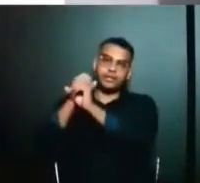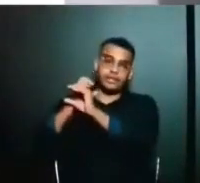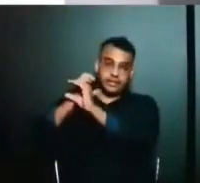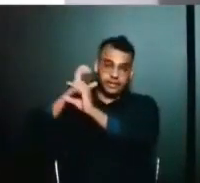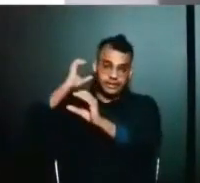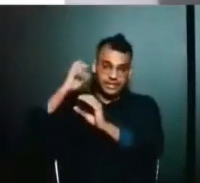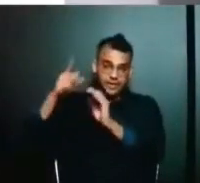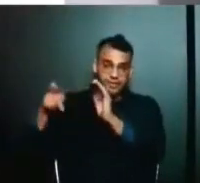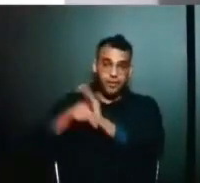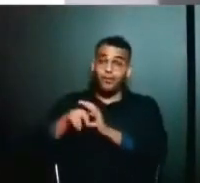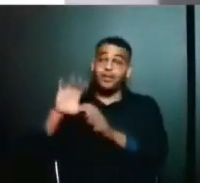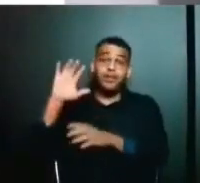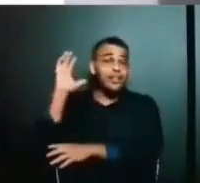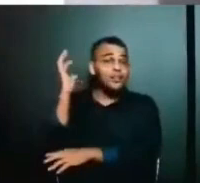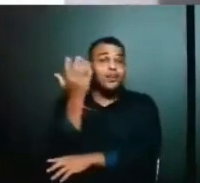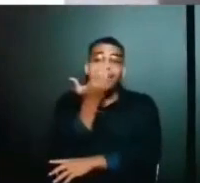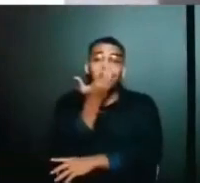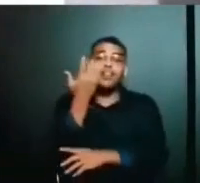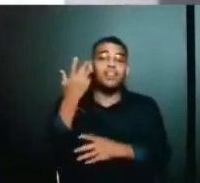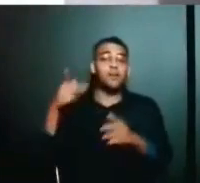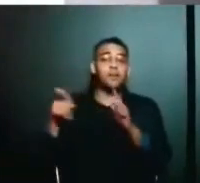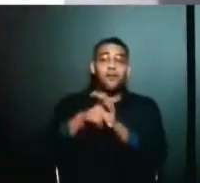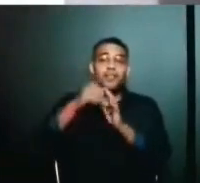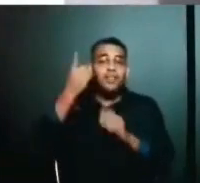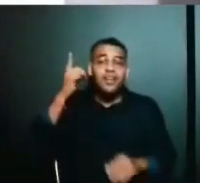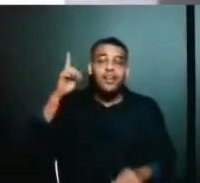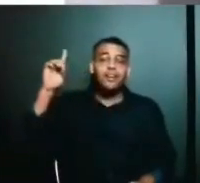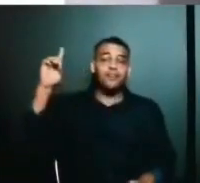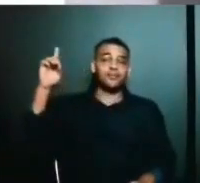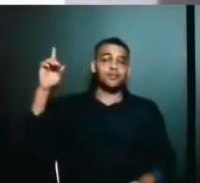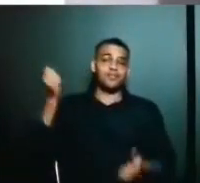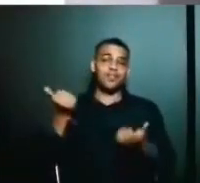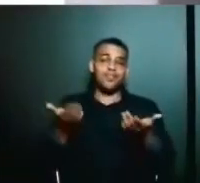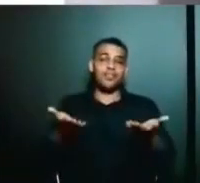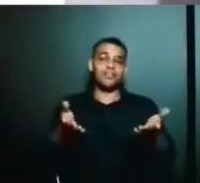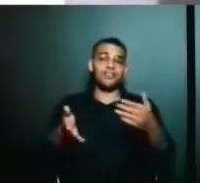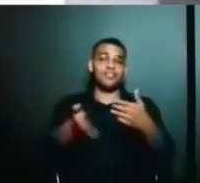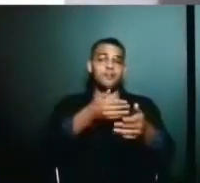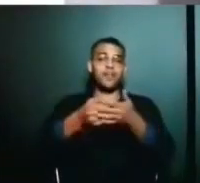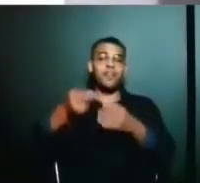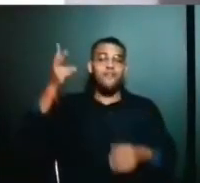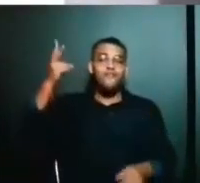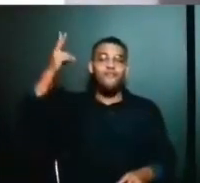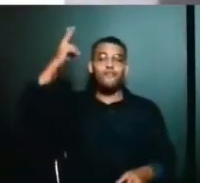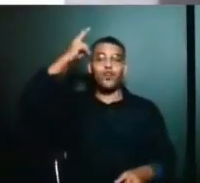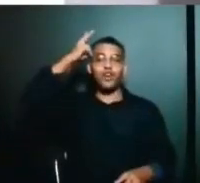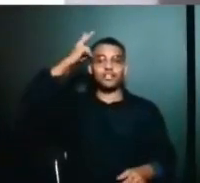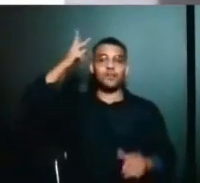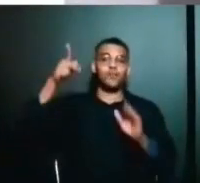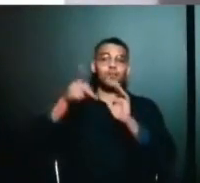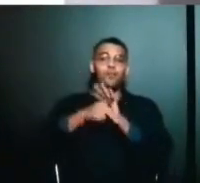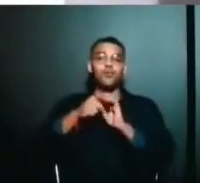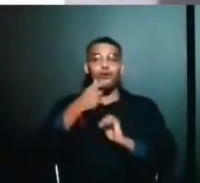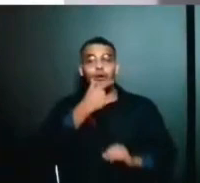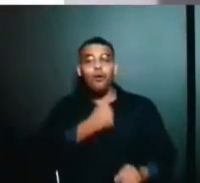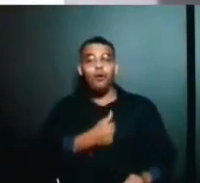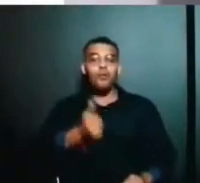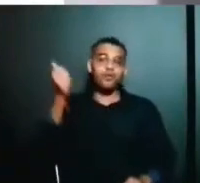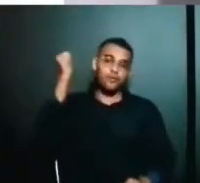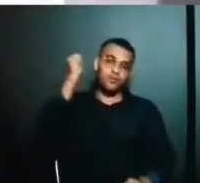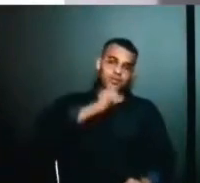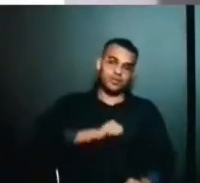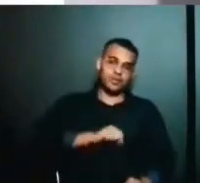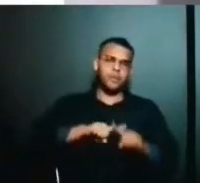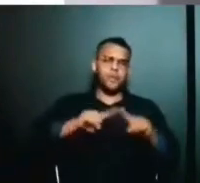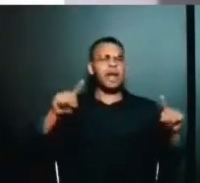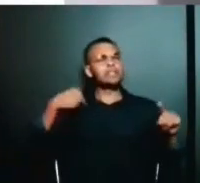da natureza, uma tendência dada por Deus, conforme a vocação natural do homem e da mulher. Mas, ao mesmo tempo,